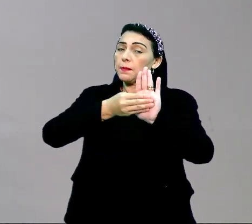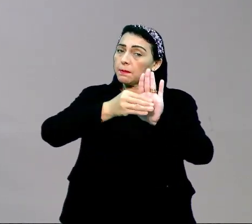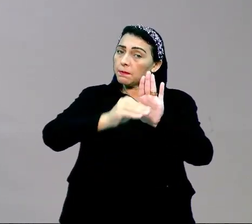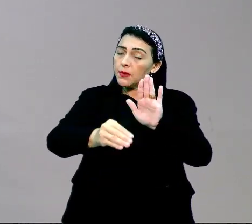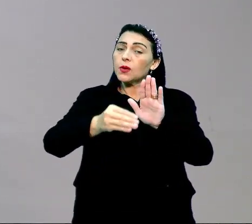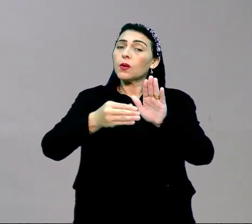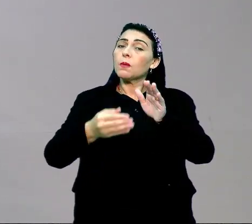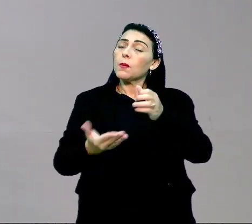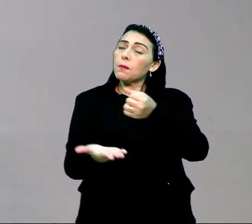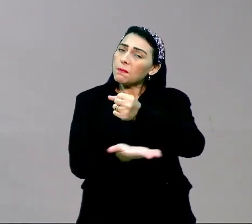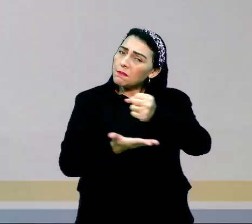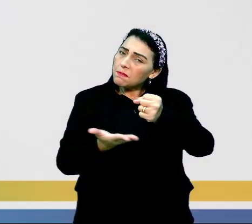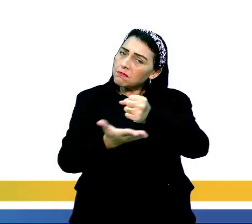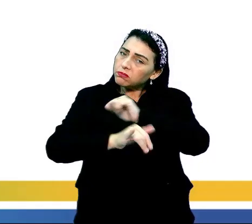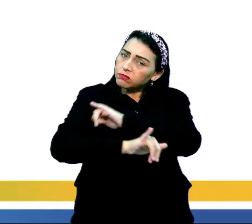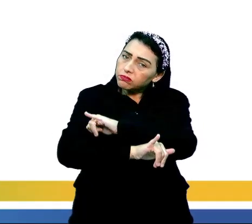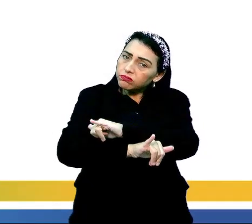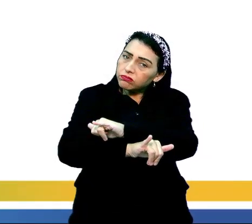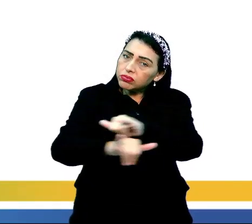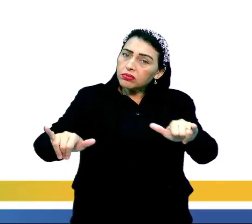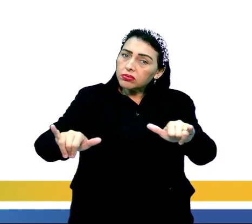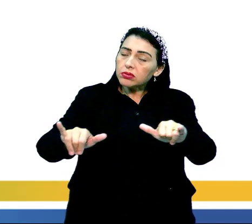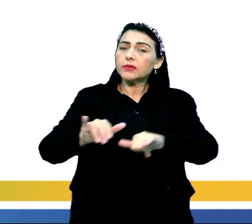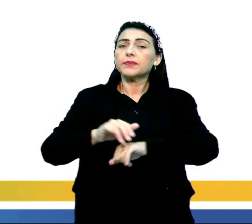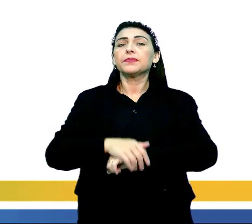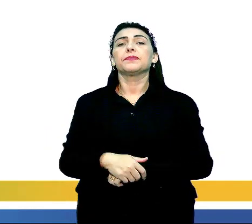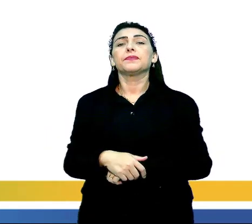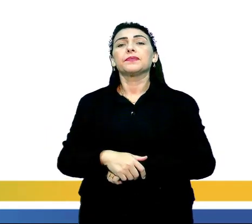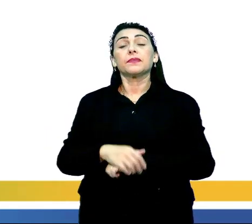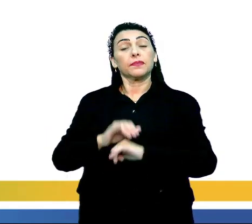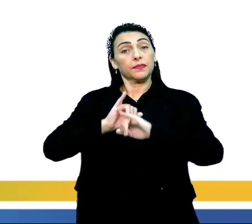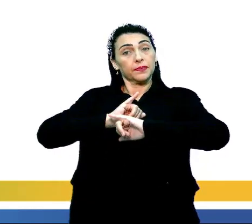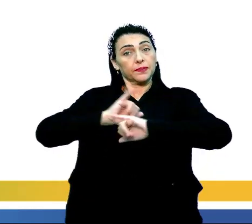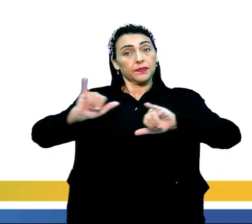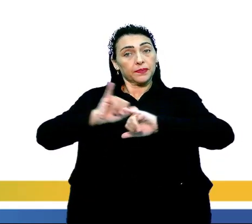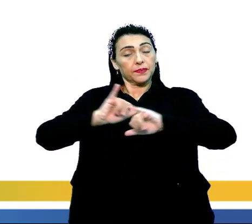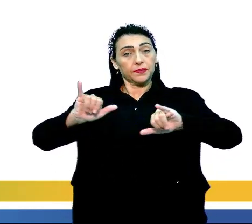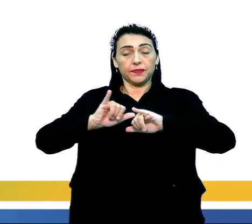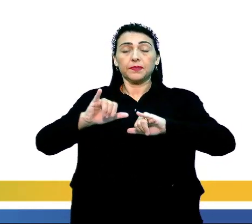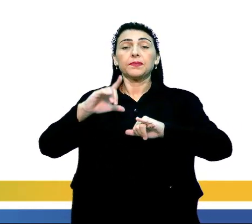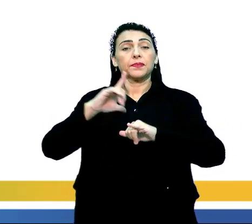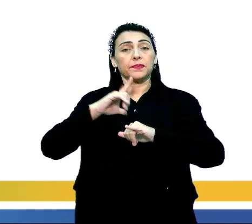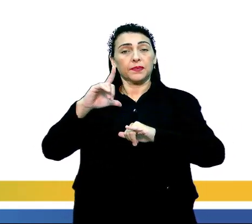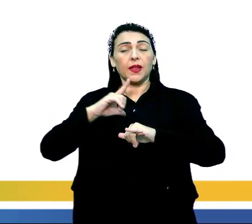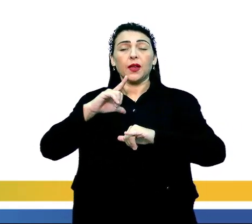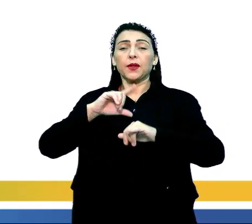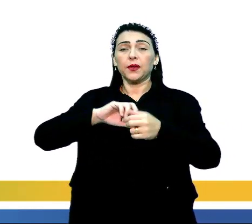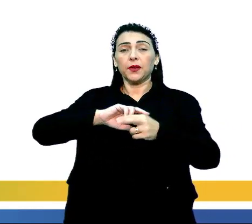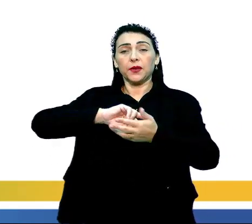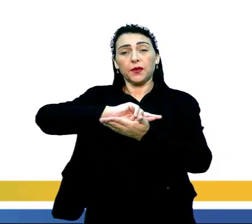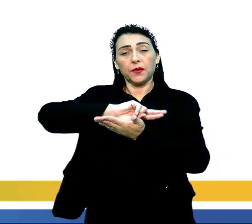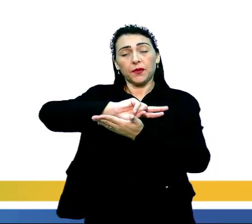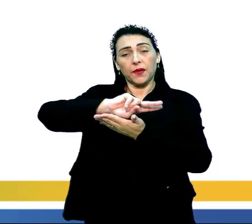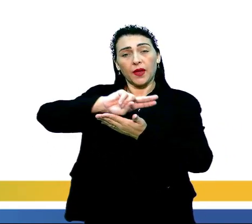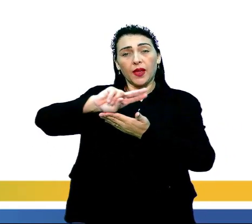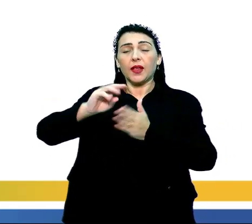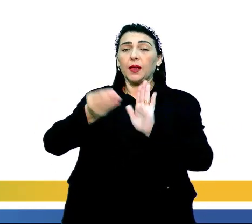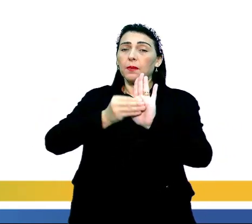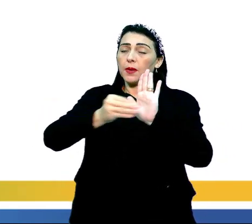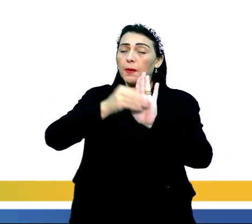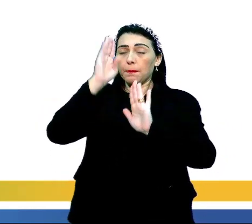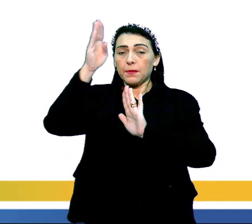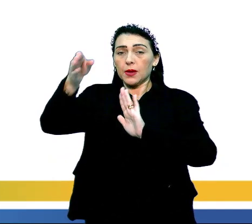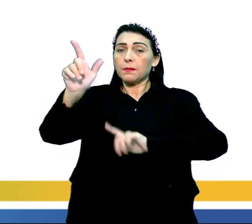como instrumento difusor, né? Beleza? Então, seguindo, ó, as informações recebidas pelas mais diferentes mídias, principalmente